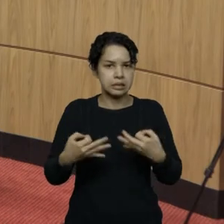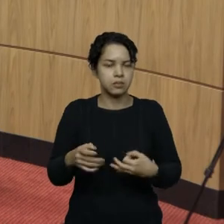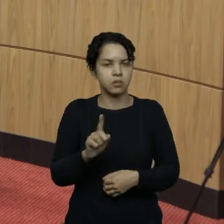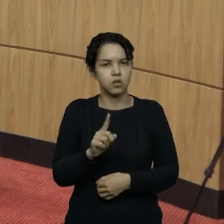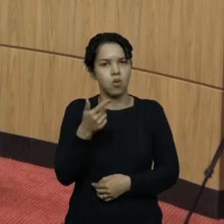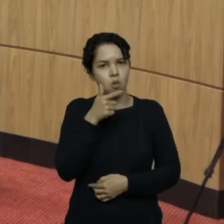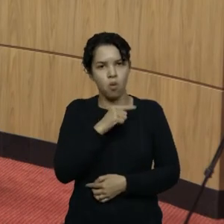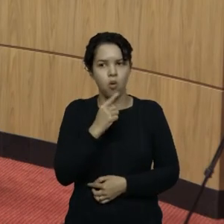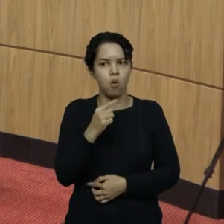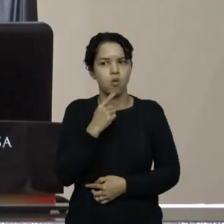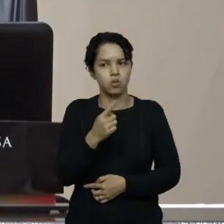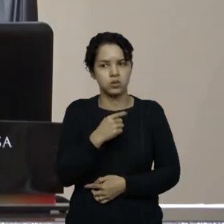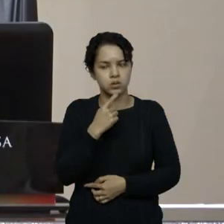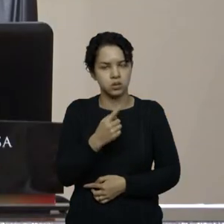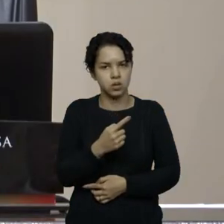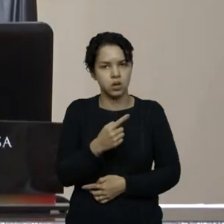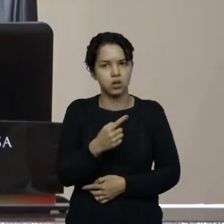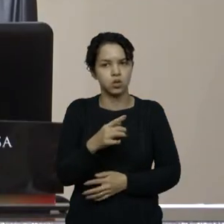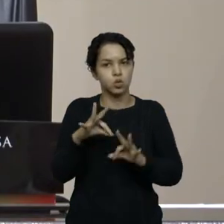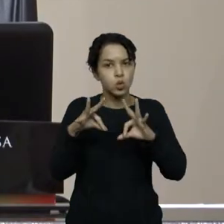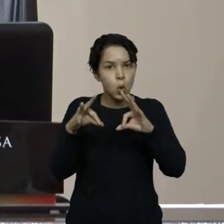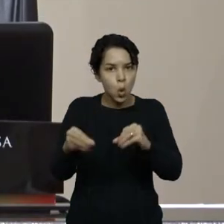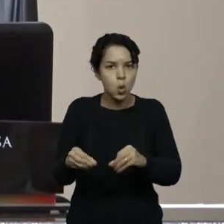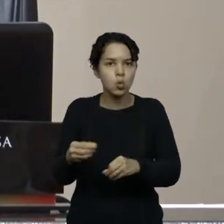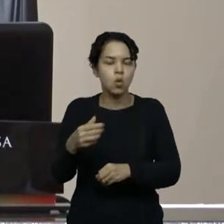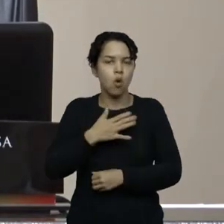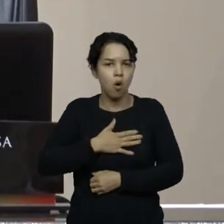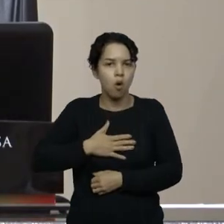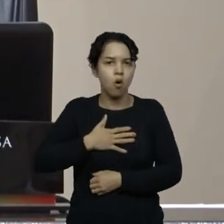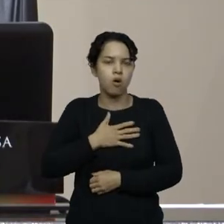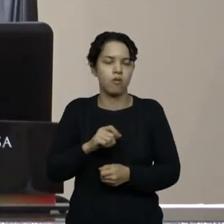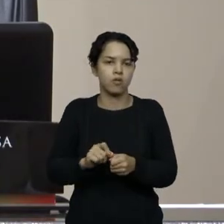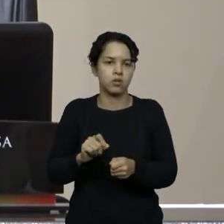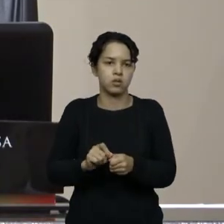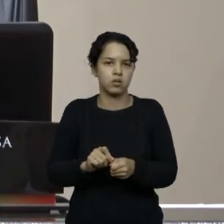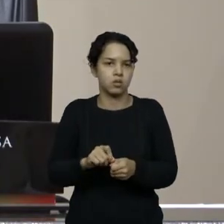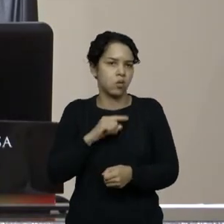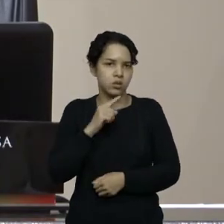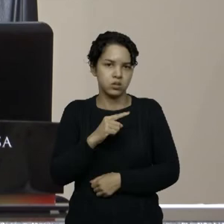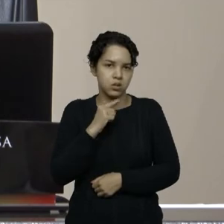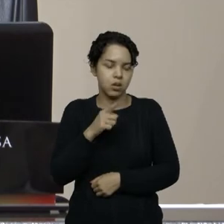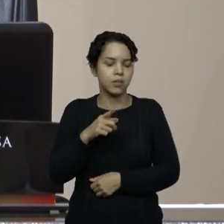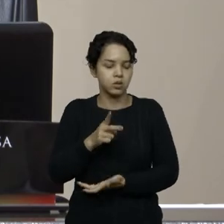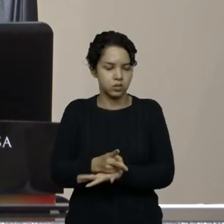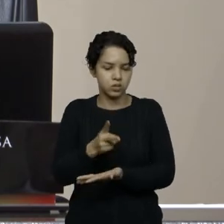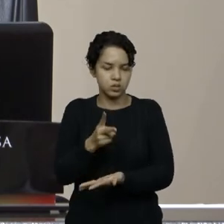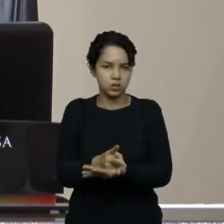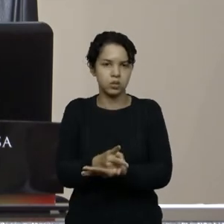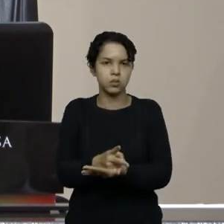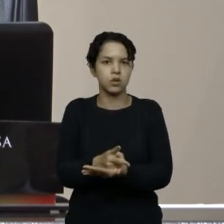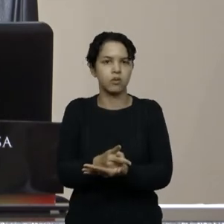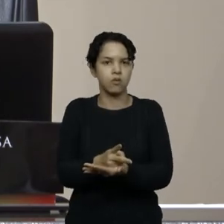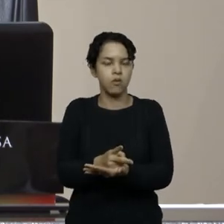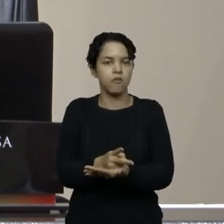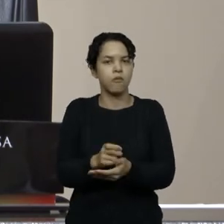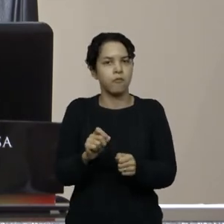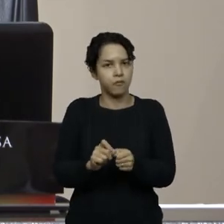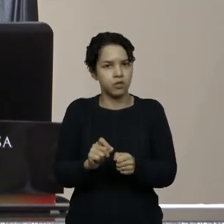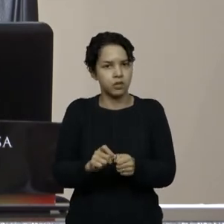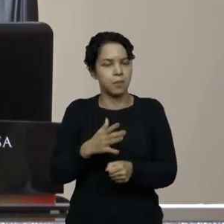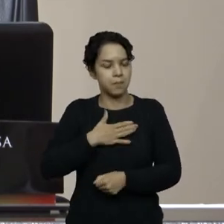consegue fazer aquilo que todos gostariam que fosse efeito mas sempre eu vou fazer com o dever EA